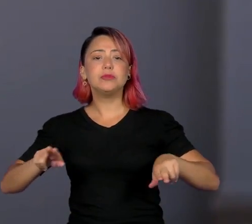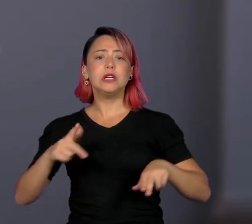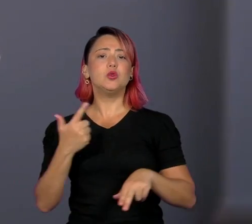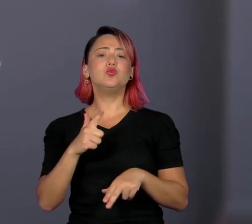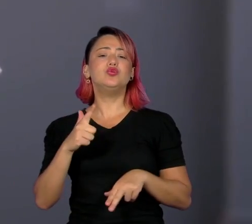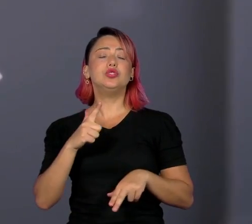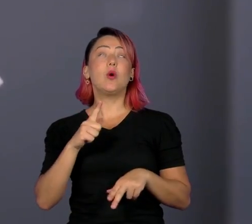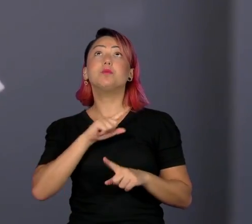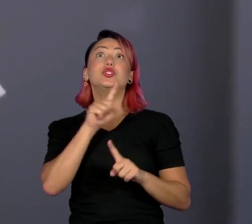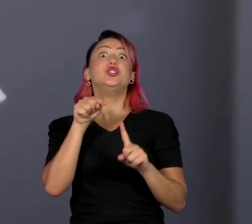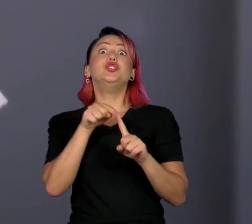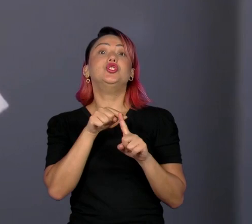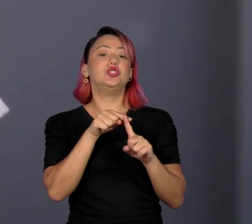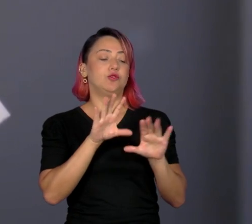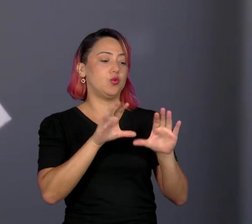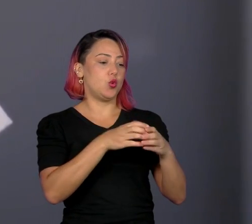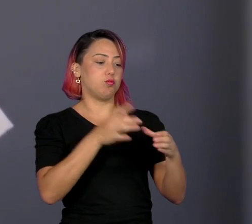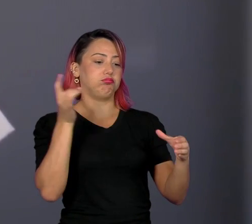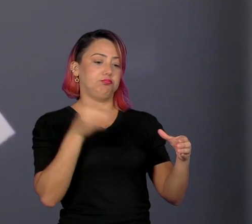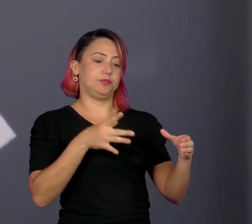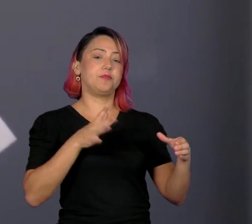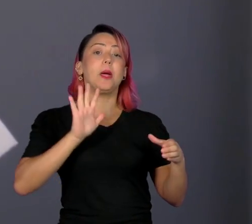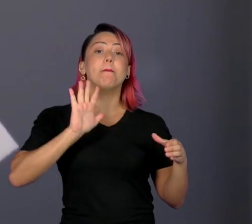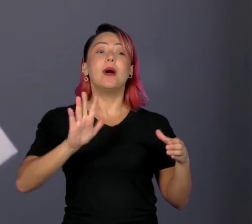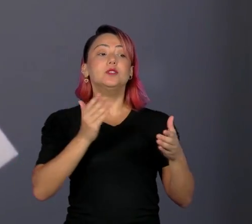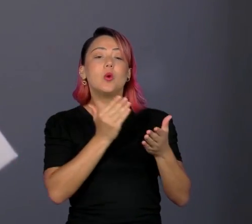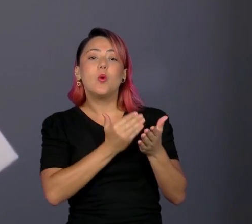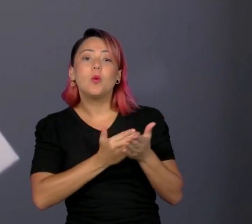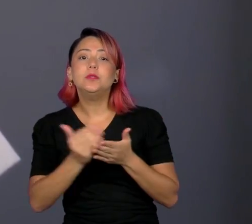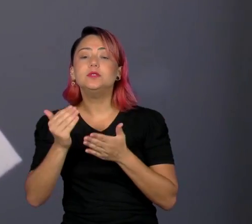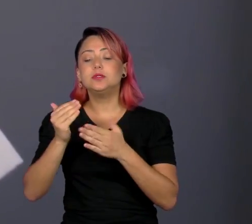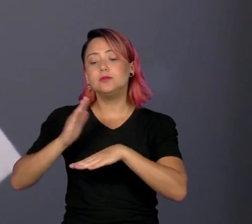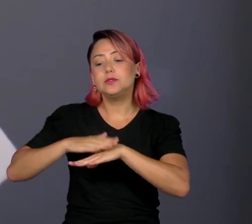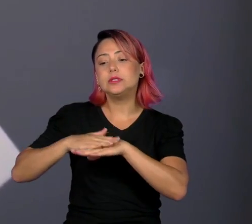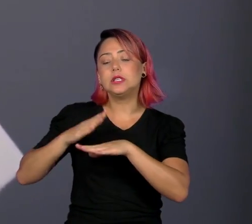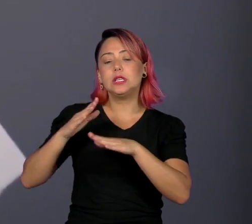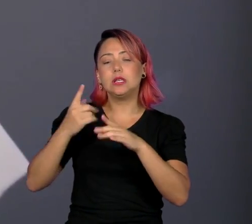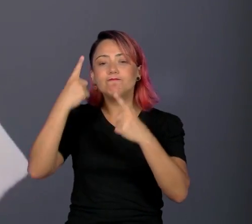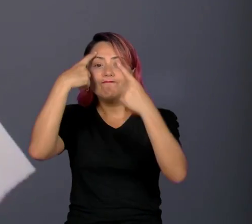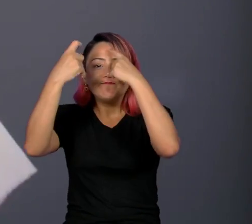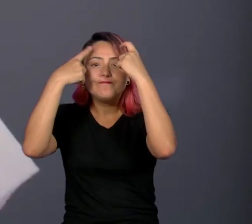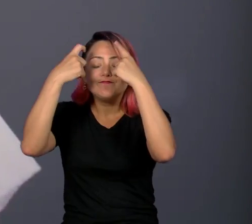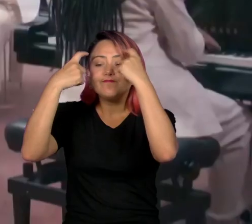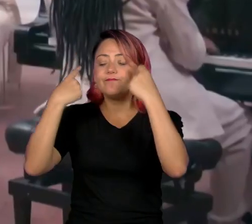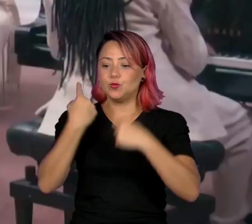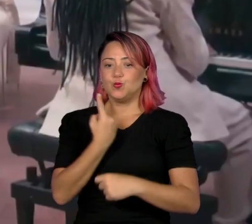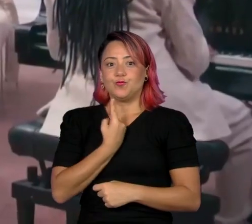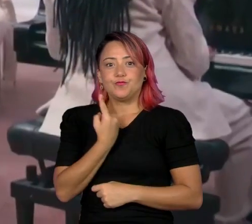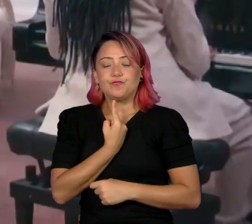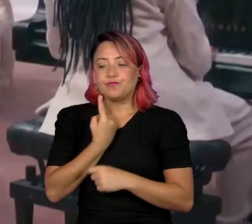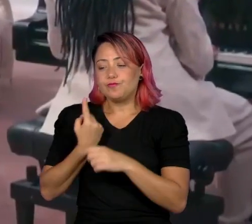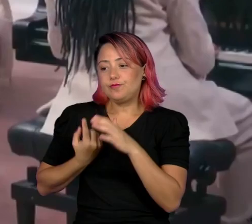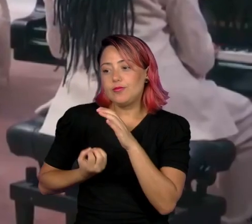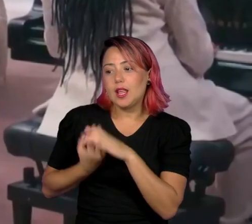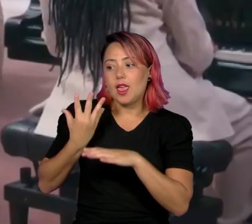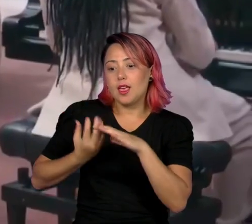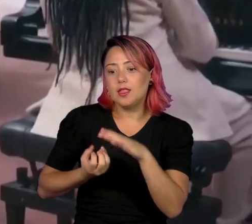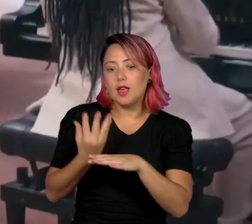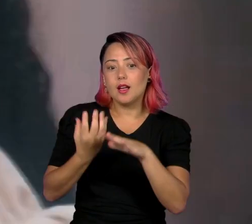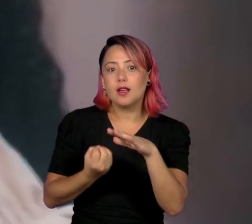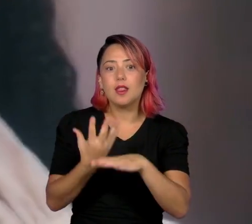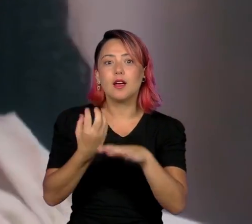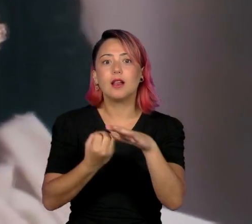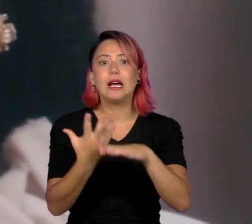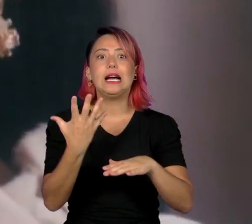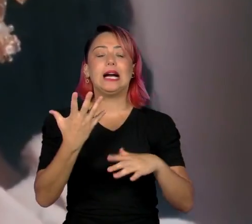da banda quando eu comecei a desenvolver meu trabalho solo. Mas quando eu fiz o trabalho solo, começou a rolar muito